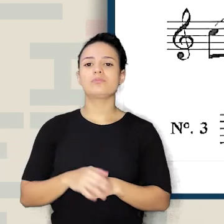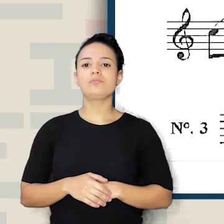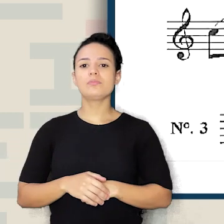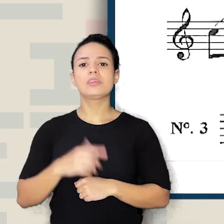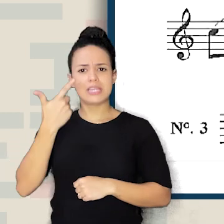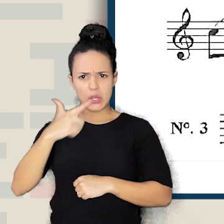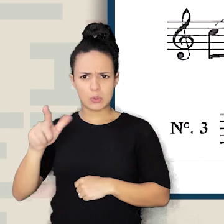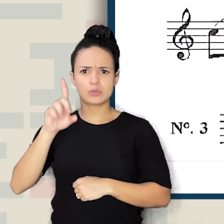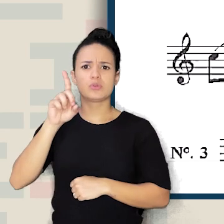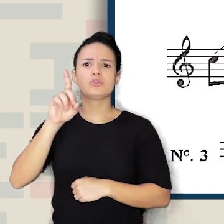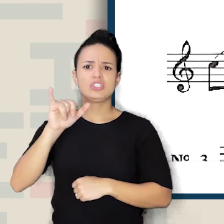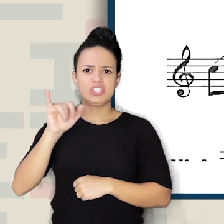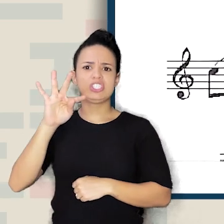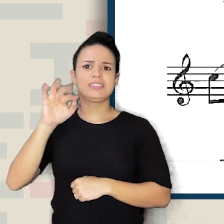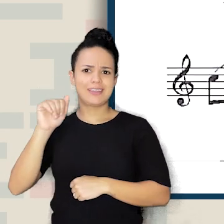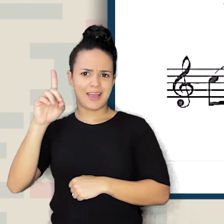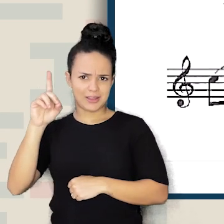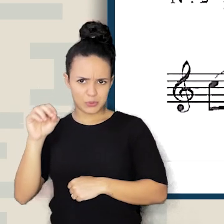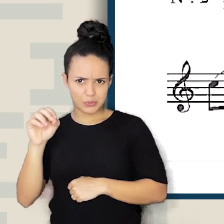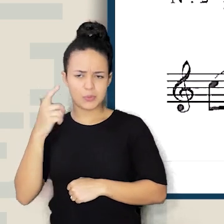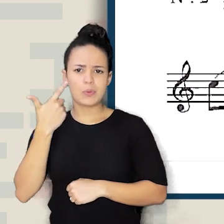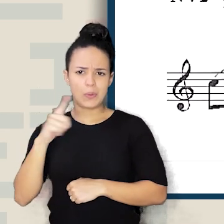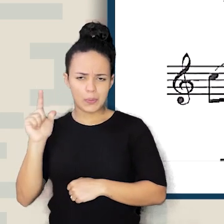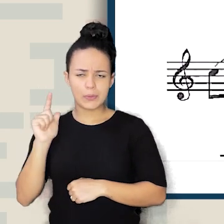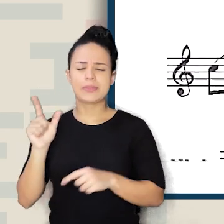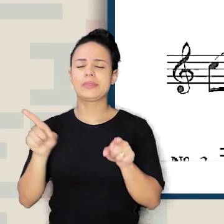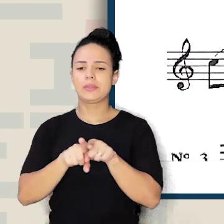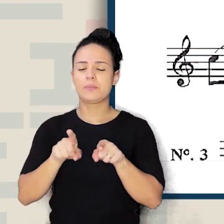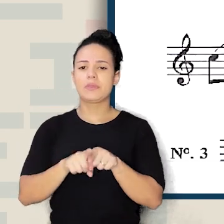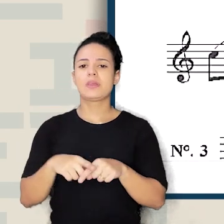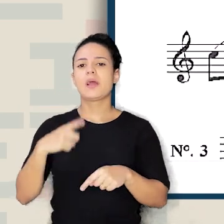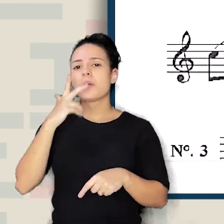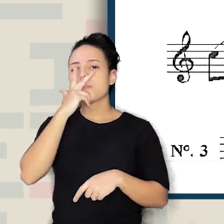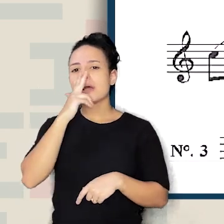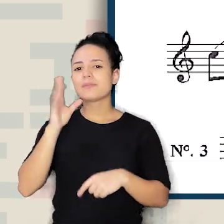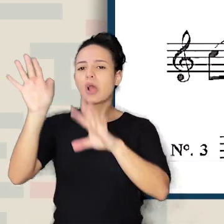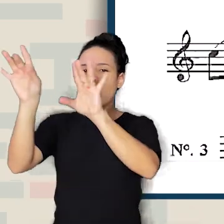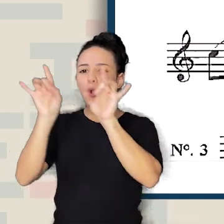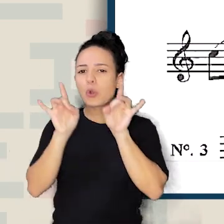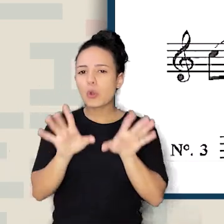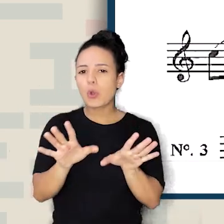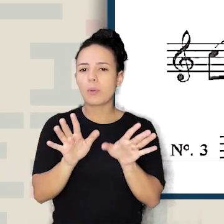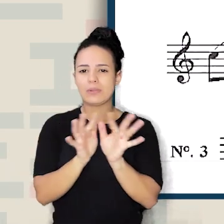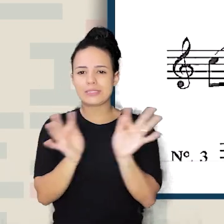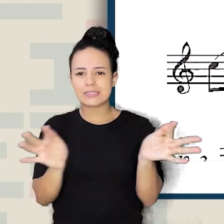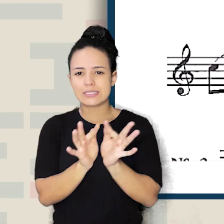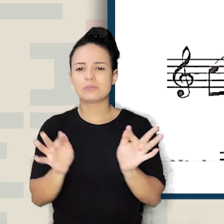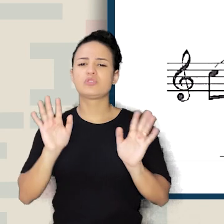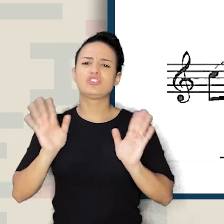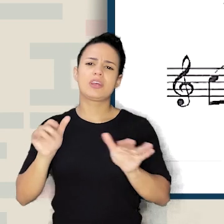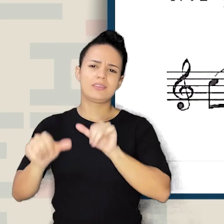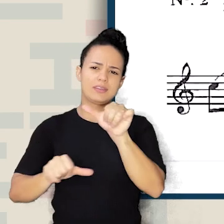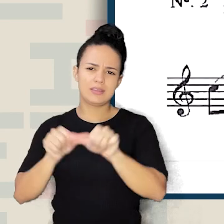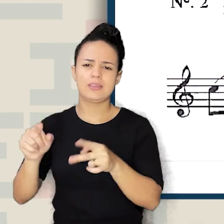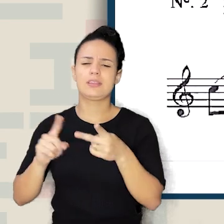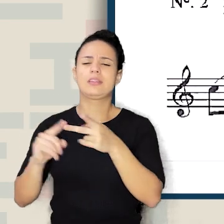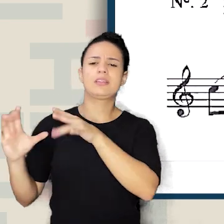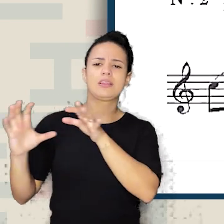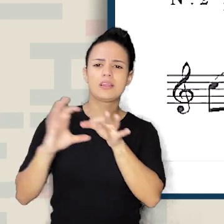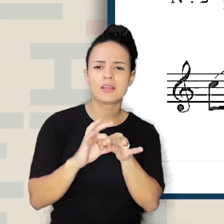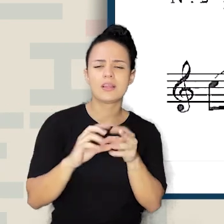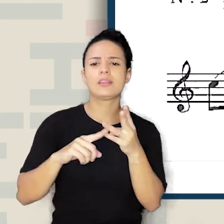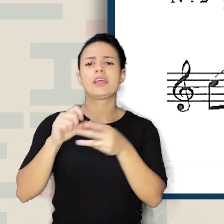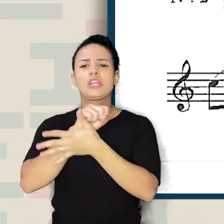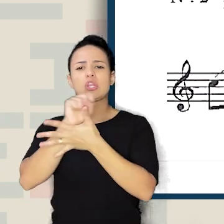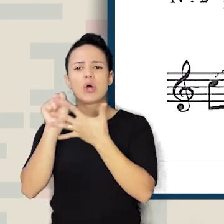gente transcrever um trechinho, exercício, porque ele já tem ligaduras, tá bom? Já